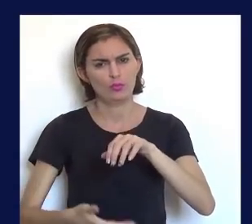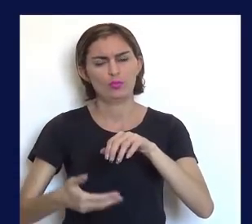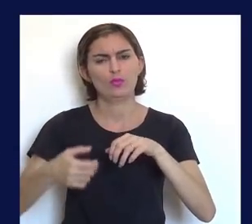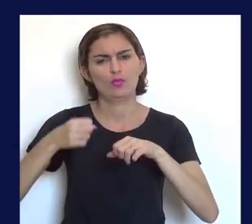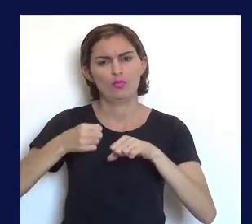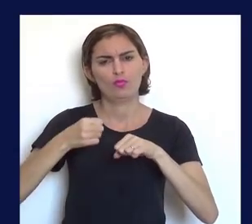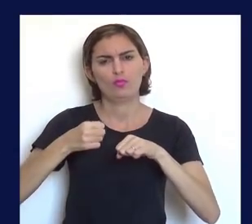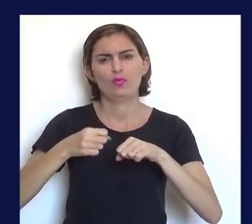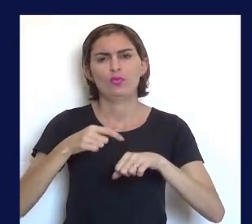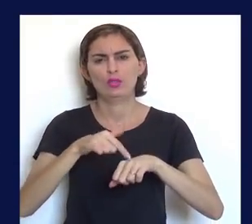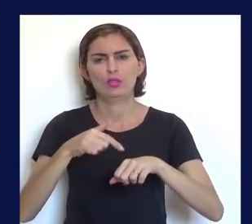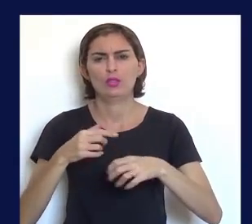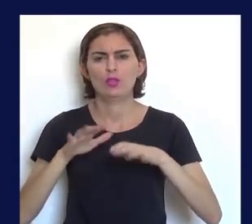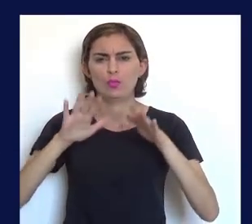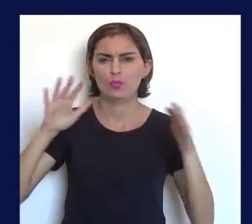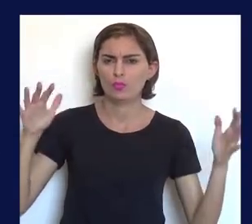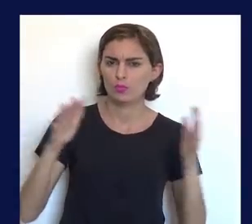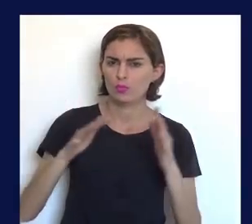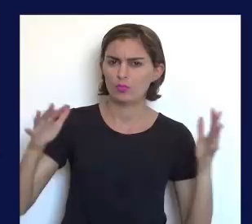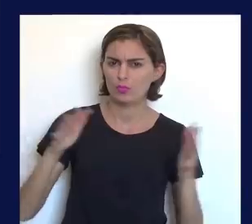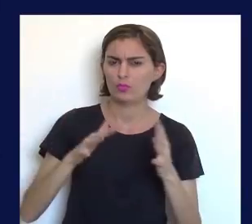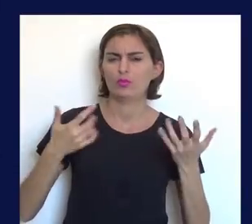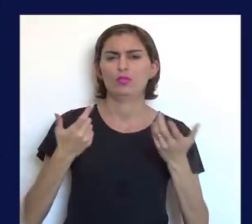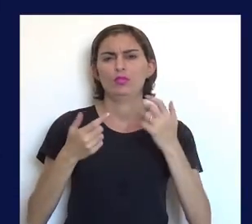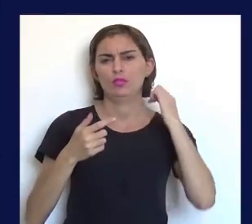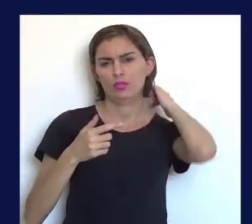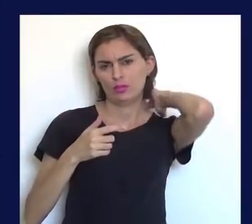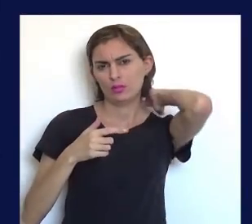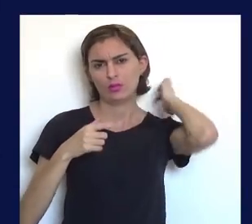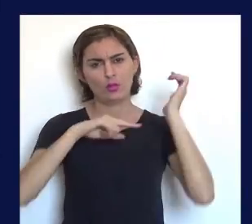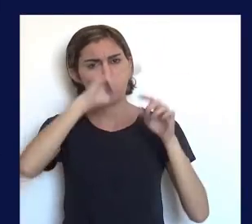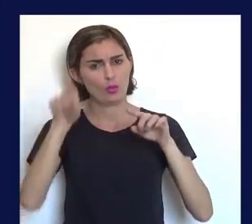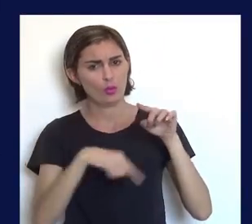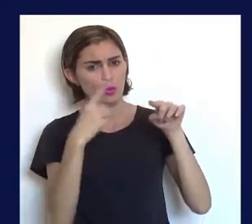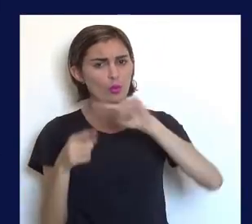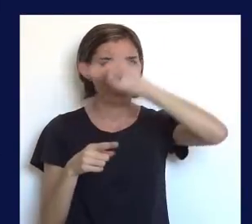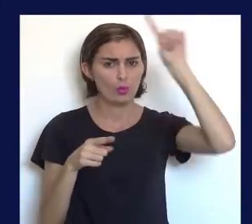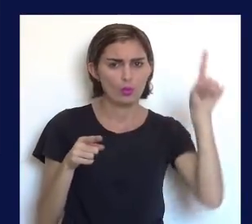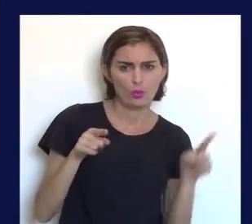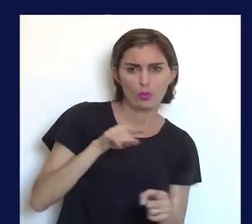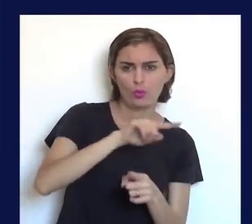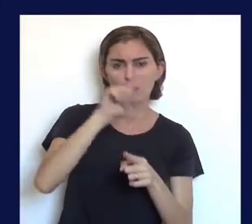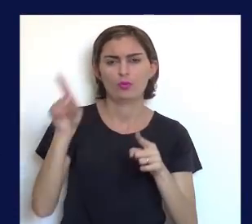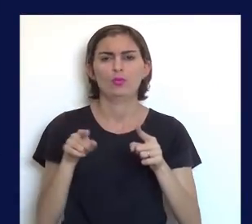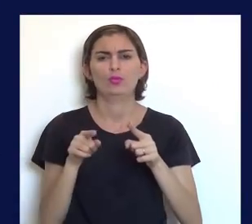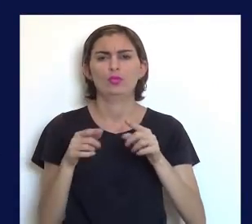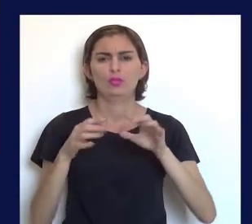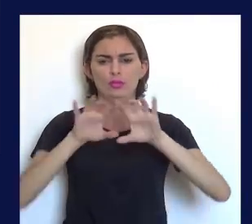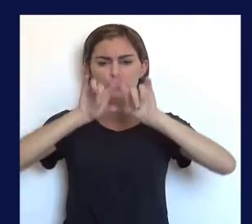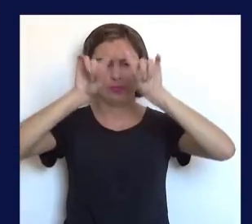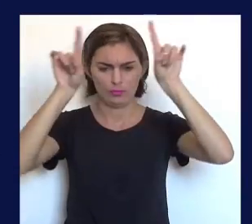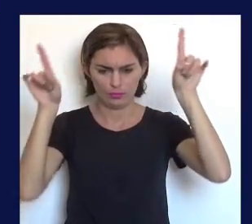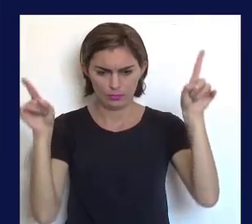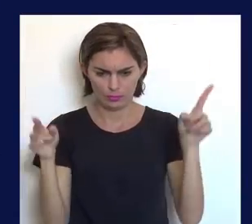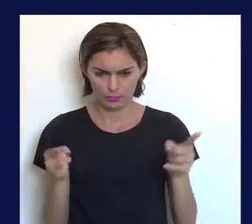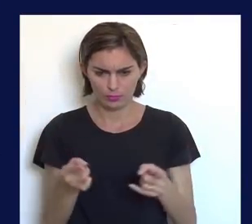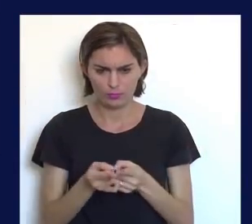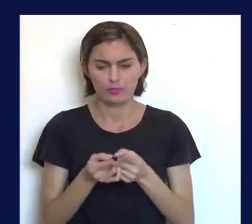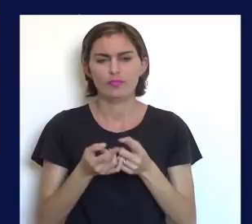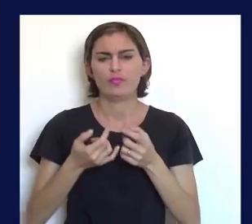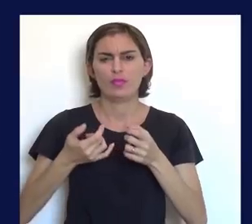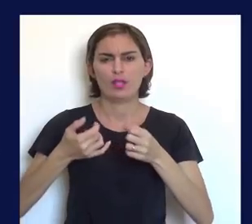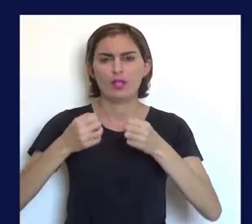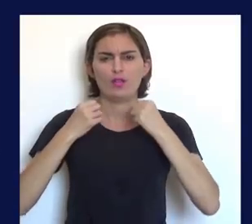o reforço para a estabilidade do flange na roda. Lembrando-se do liner, do reforço